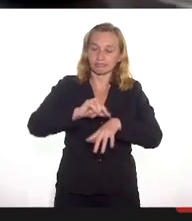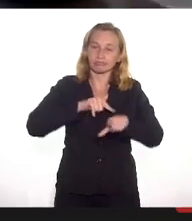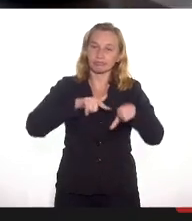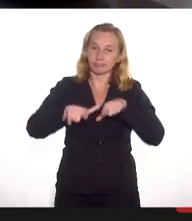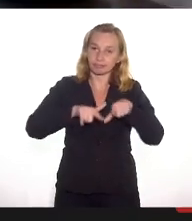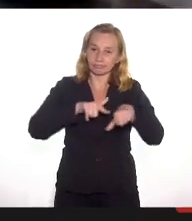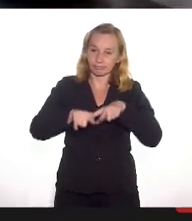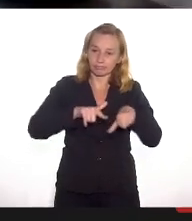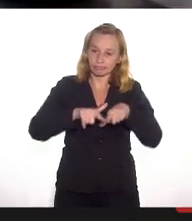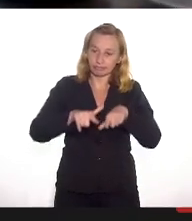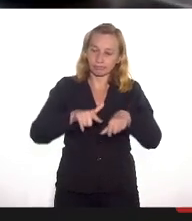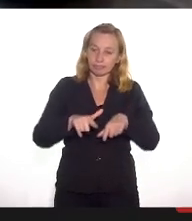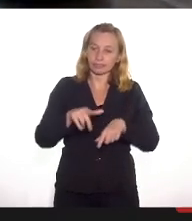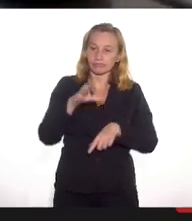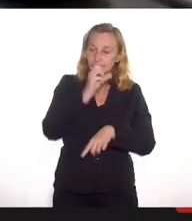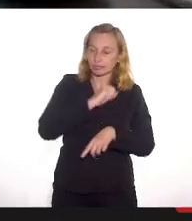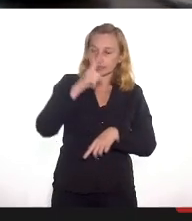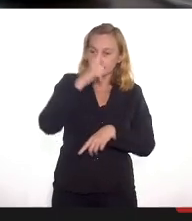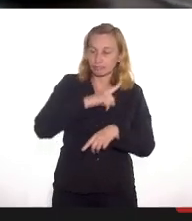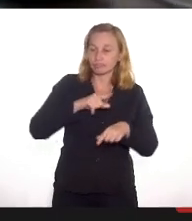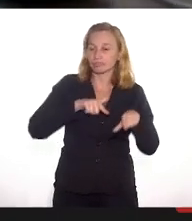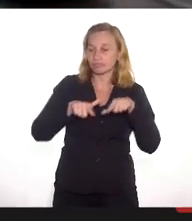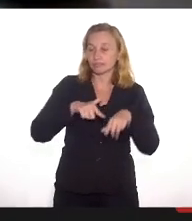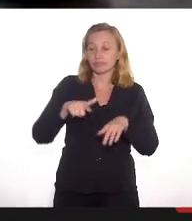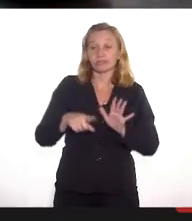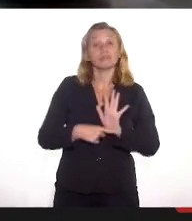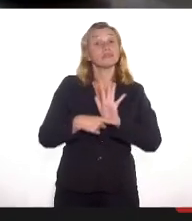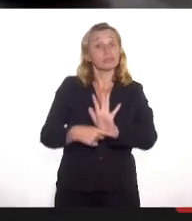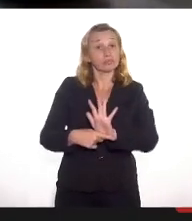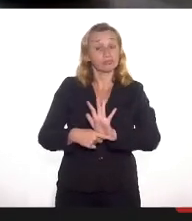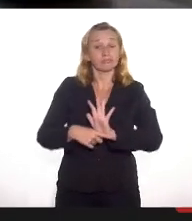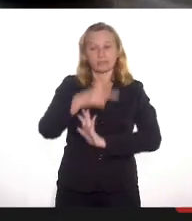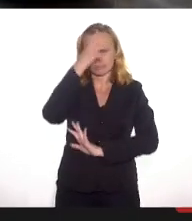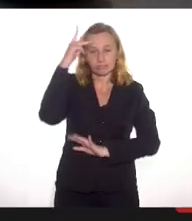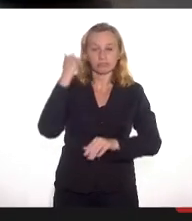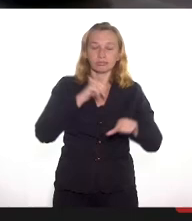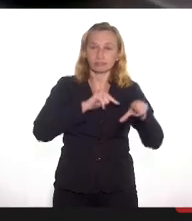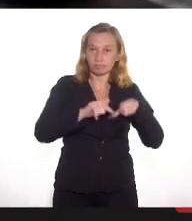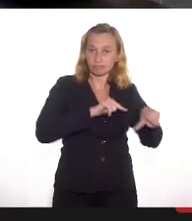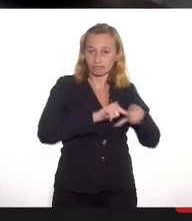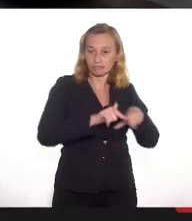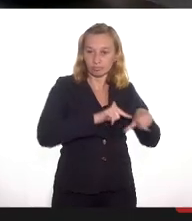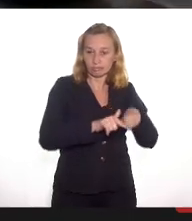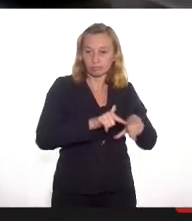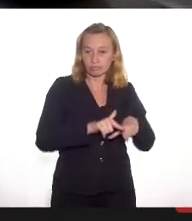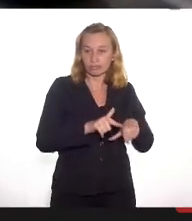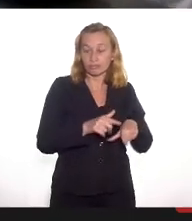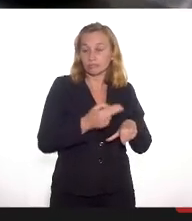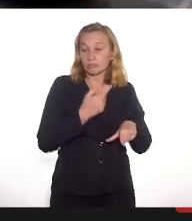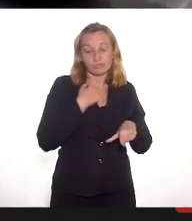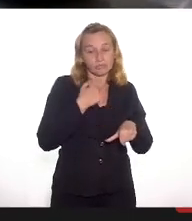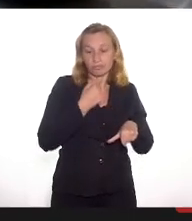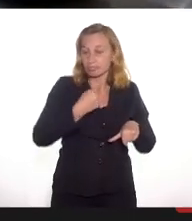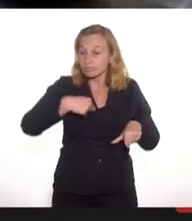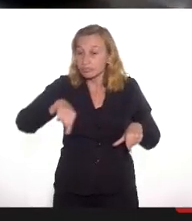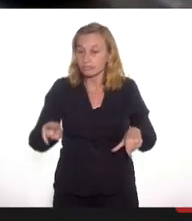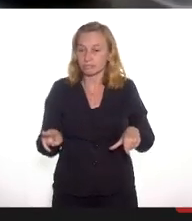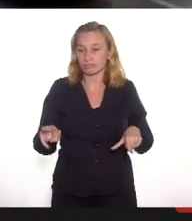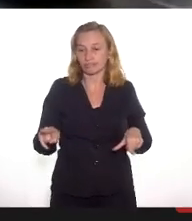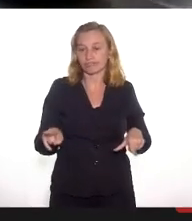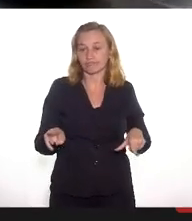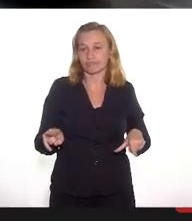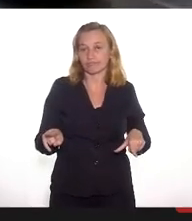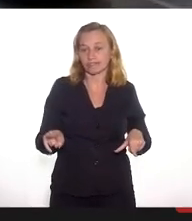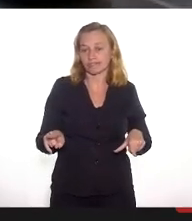no celular no final de semana porque esse passo Lisa por exemplo as pessoas trabalham não é que tem como novidade que não pode